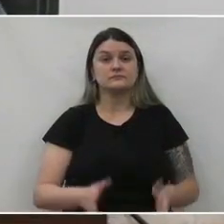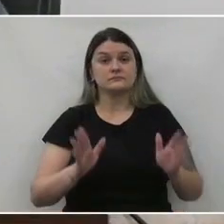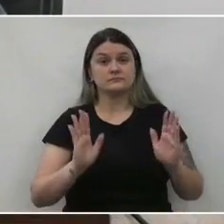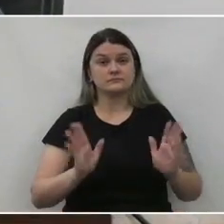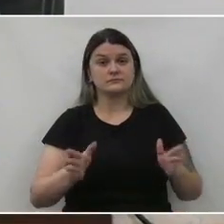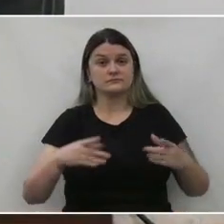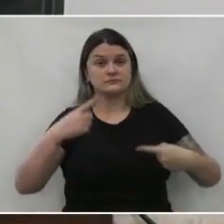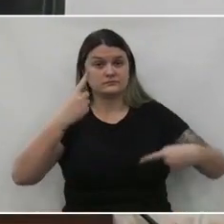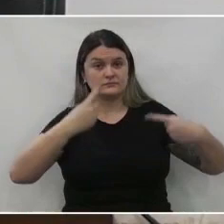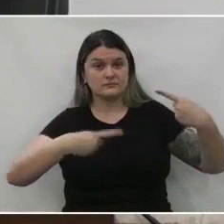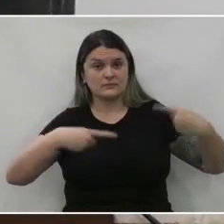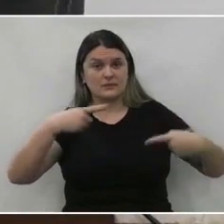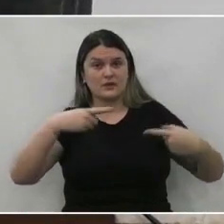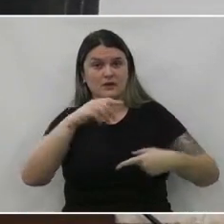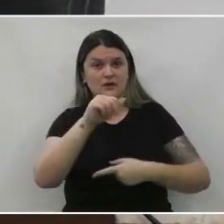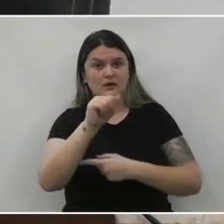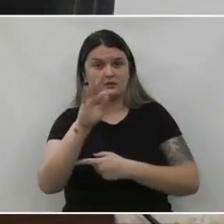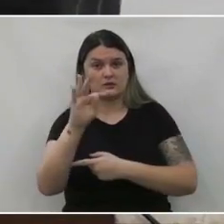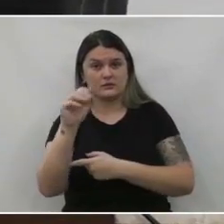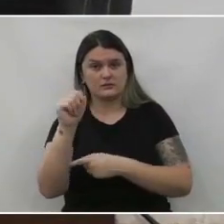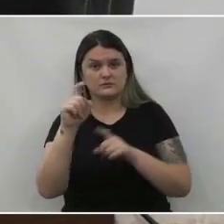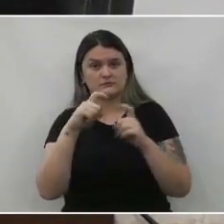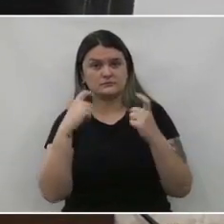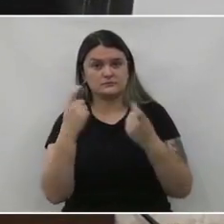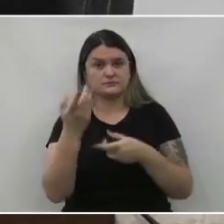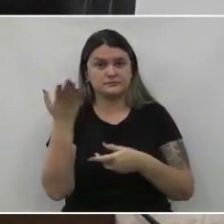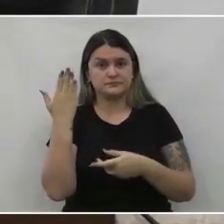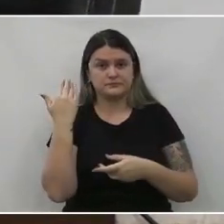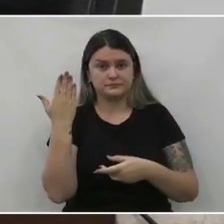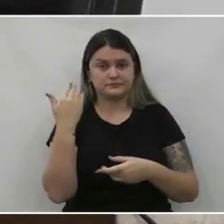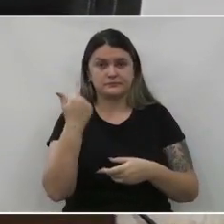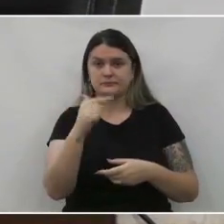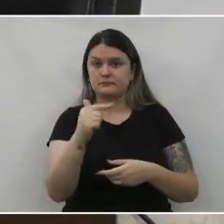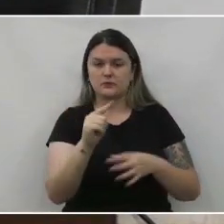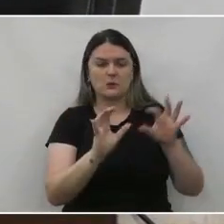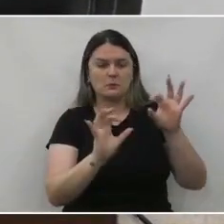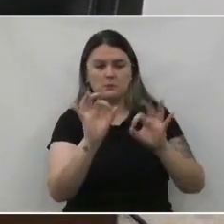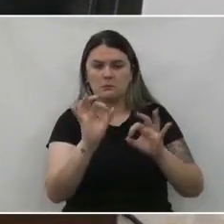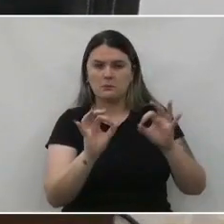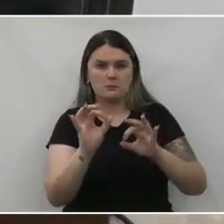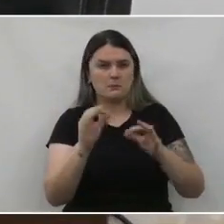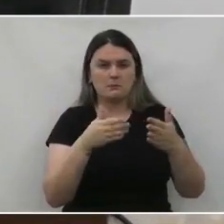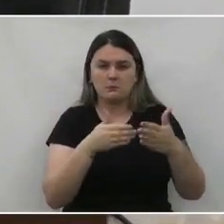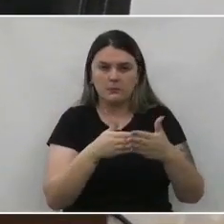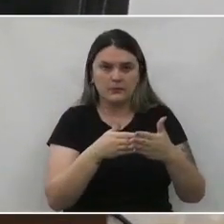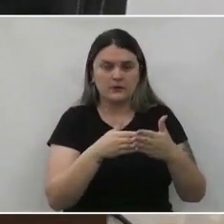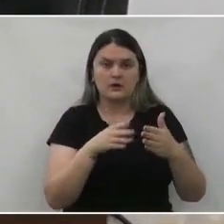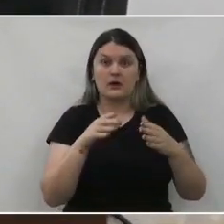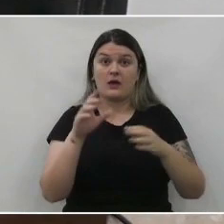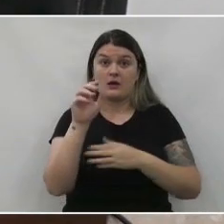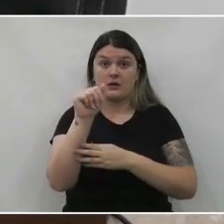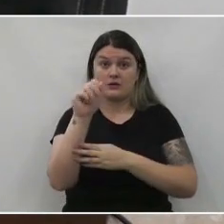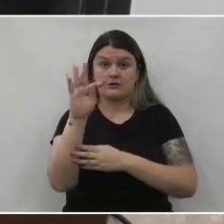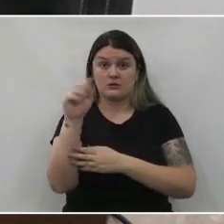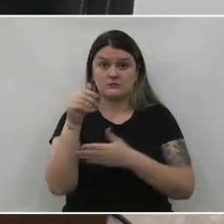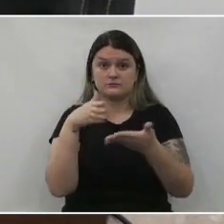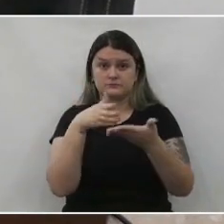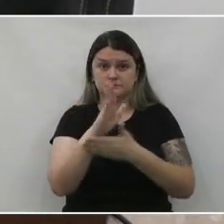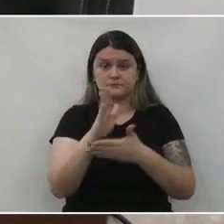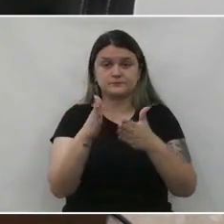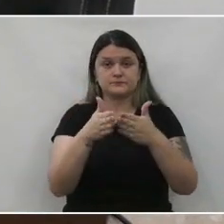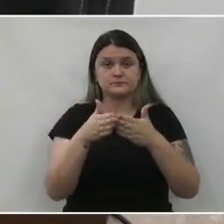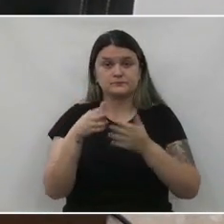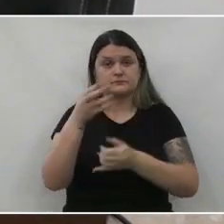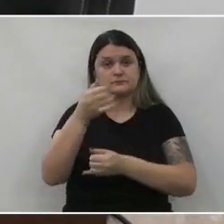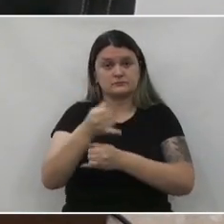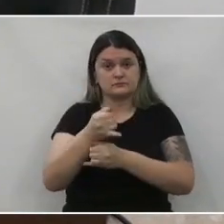Colocamos em discussão a ata da reunião anterior. Não havendo retificação ou impugnação, a mesma está aprovada. Solicito ao